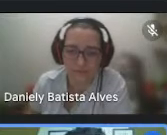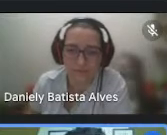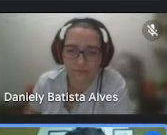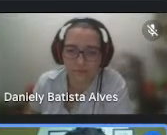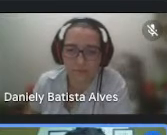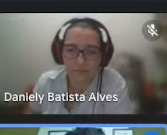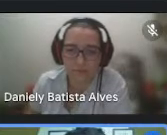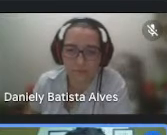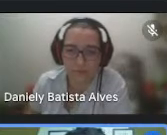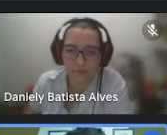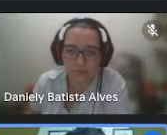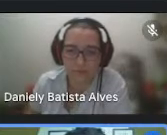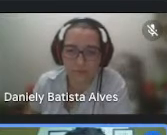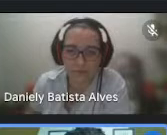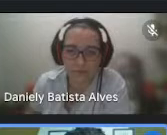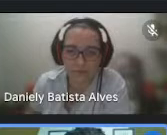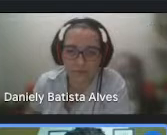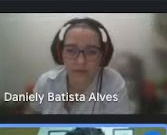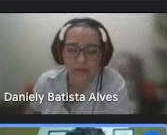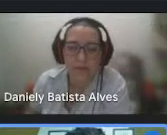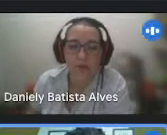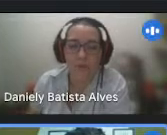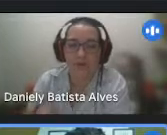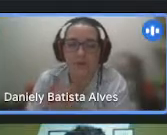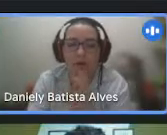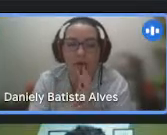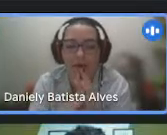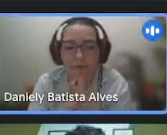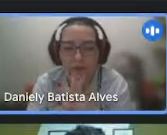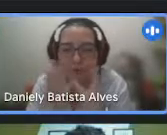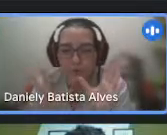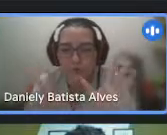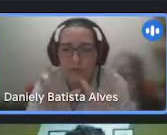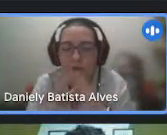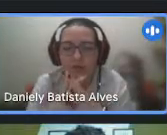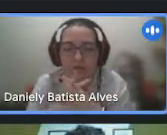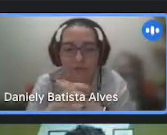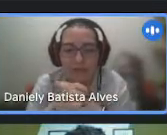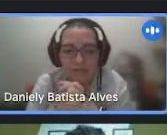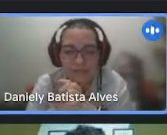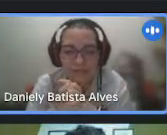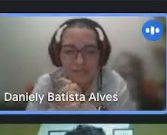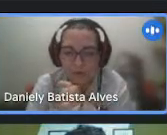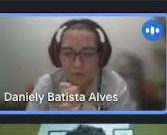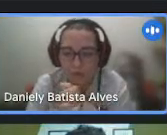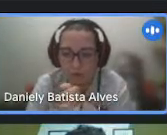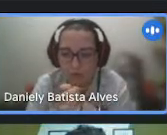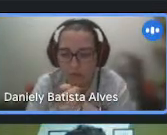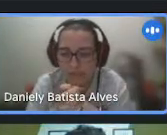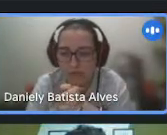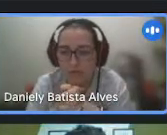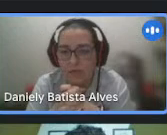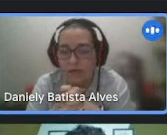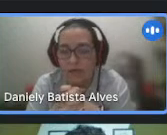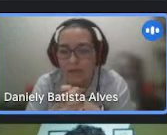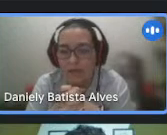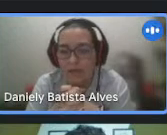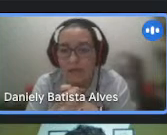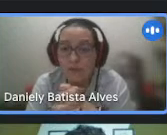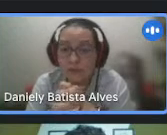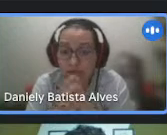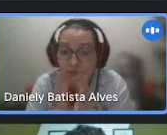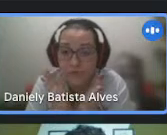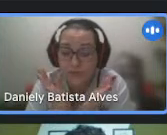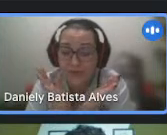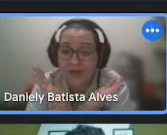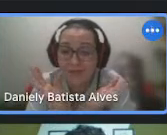para estar trazendo. Bom, pessoal, enquanto o Samuel verifica ali se tem mais alguma colocação, não